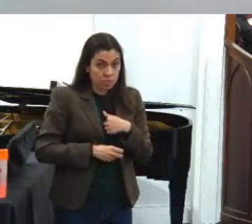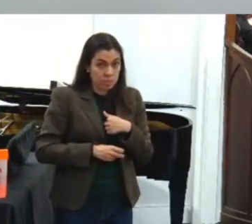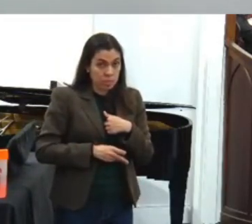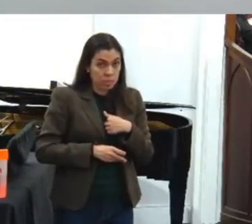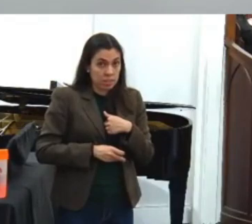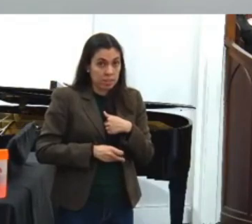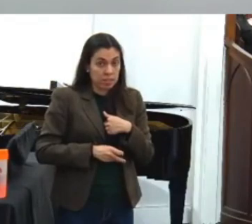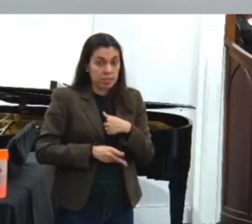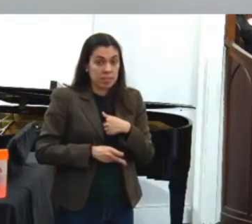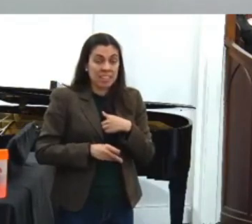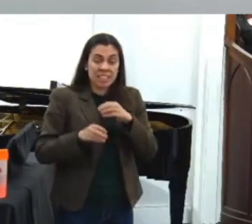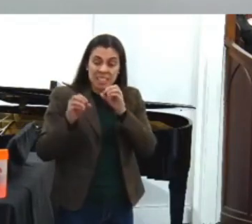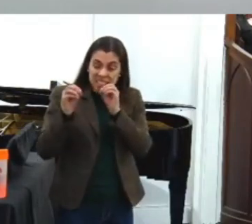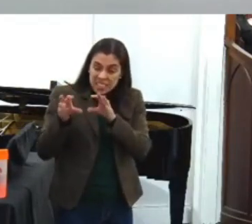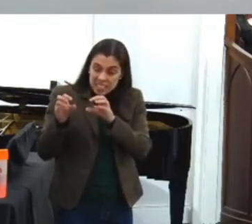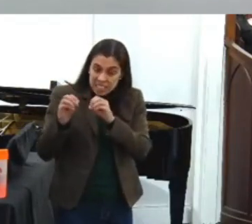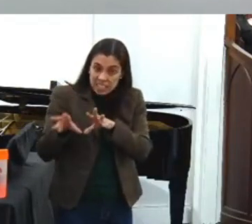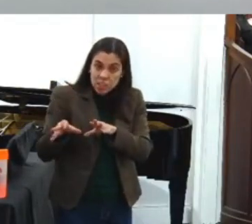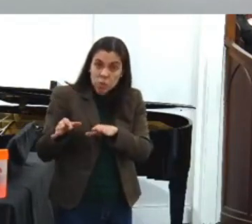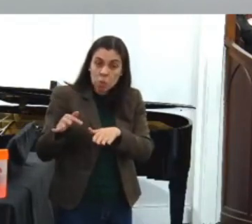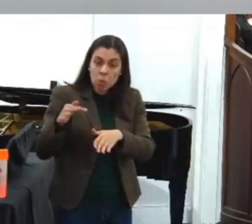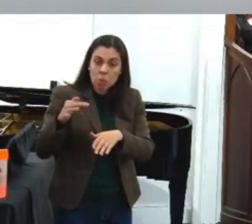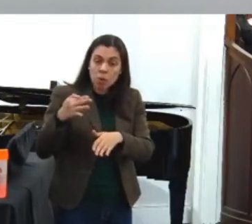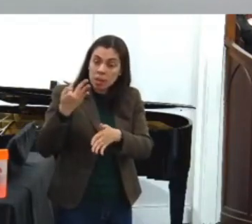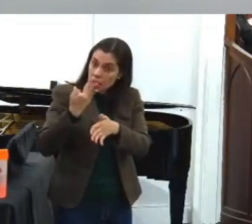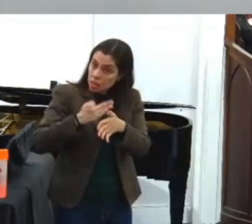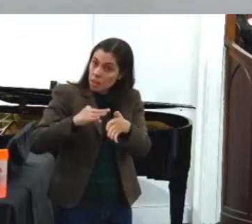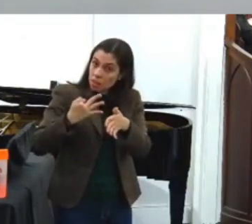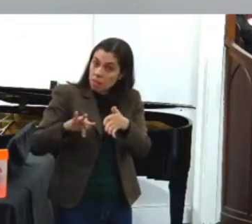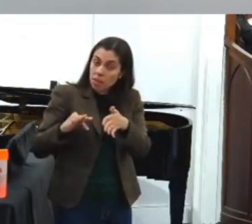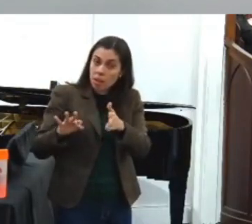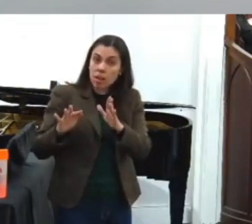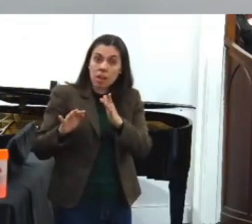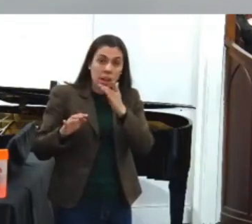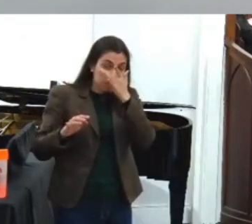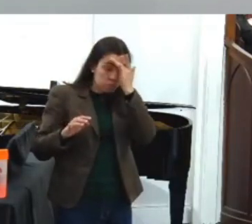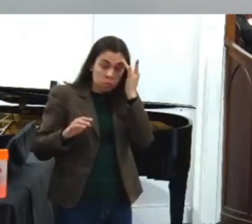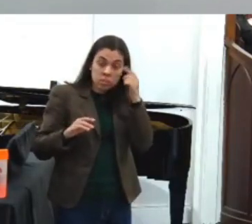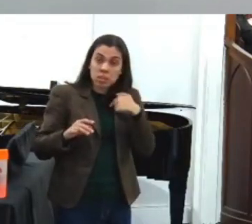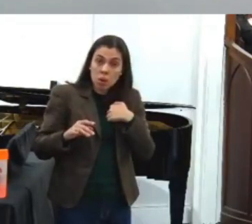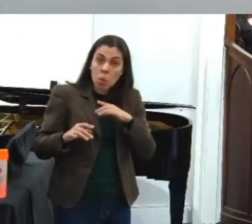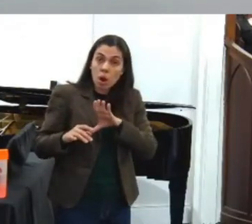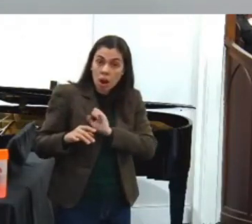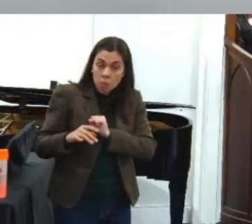Queridos, há aqui uma frase bem direta e bem clara.